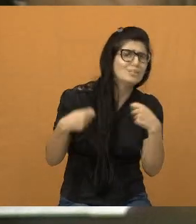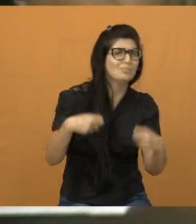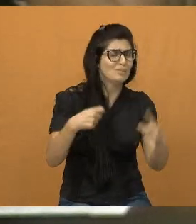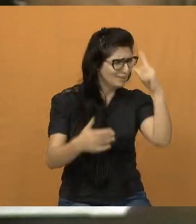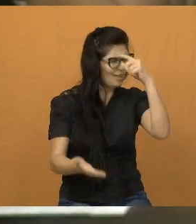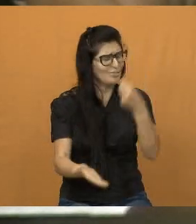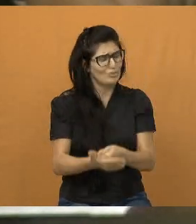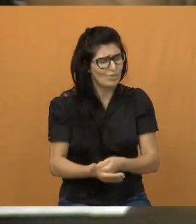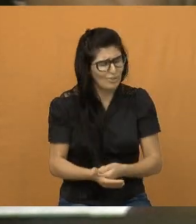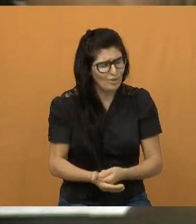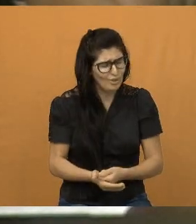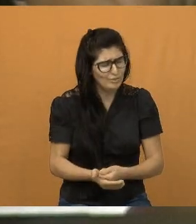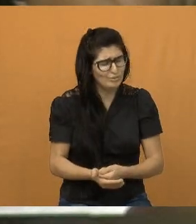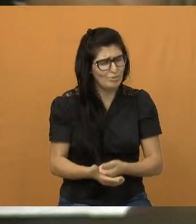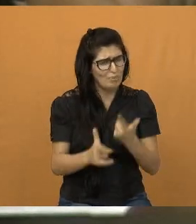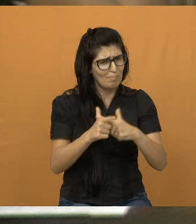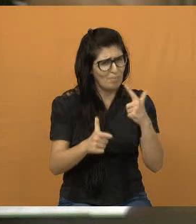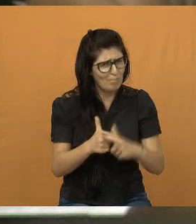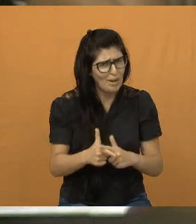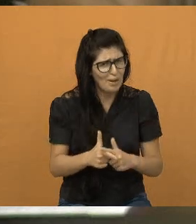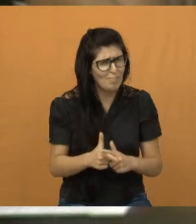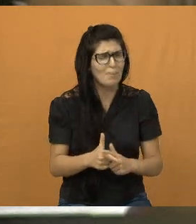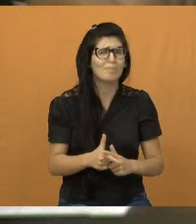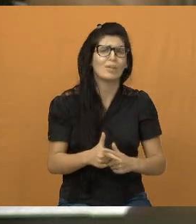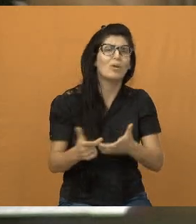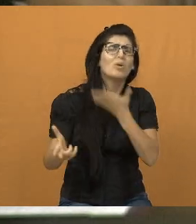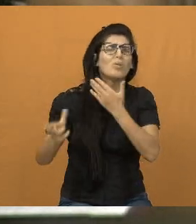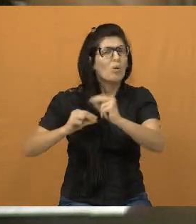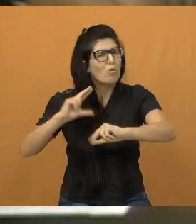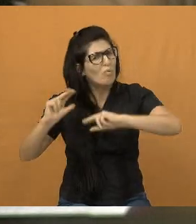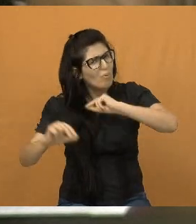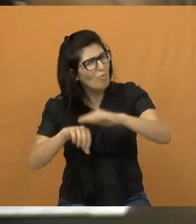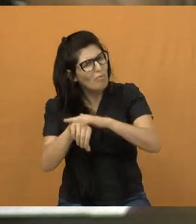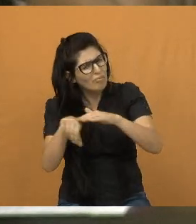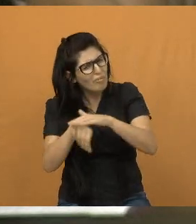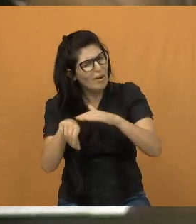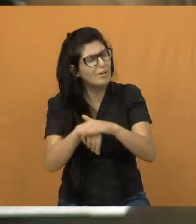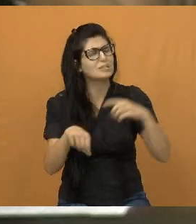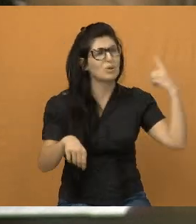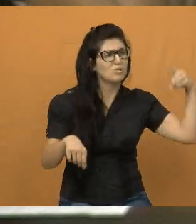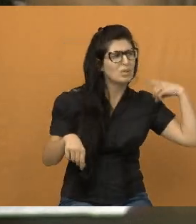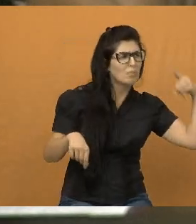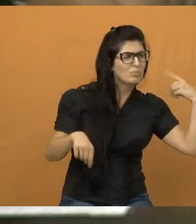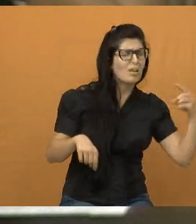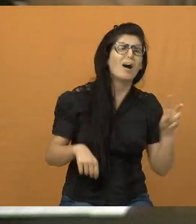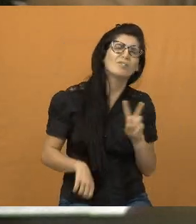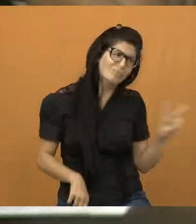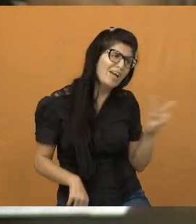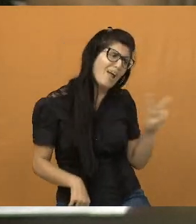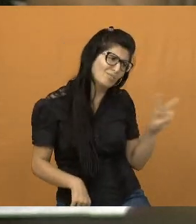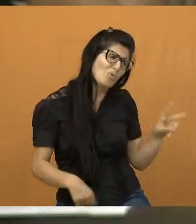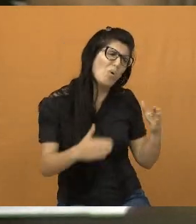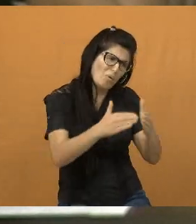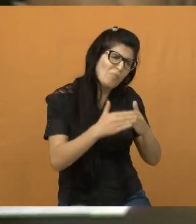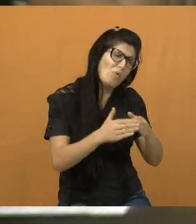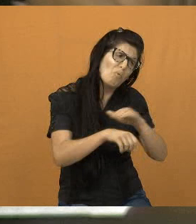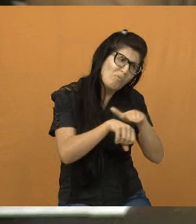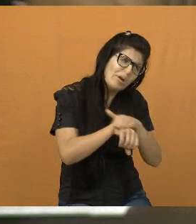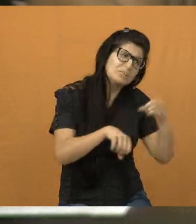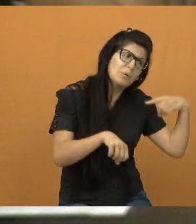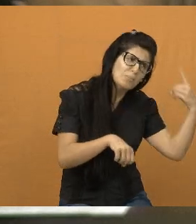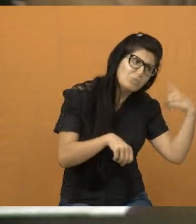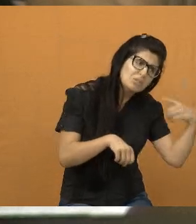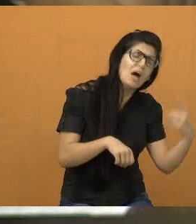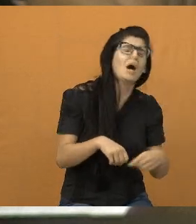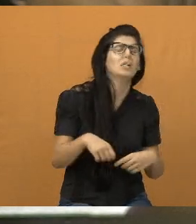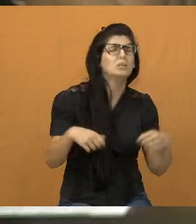vereadores, a gente pede que converse com seus deputados e faça uma força-tarefa para que os remédios de alta complexidade venham para